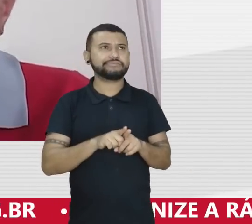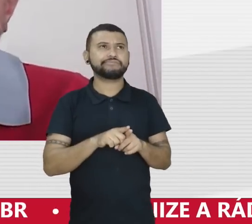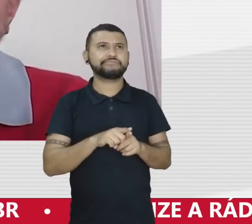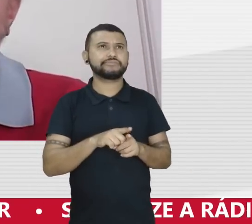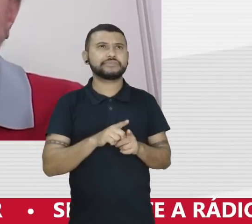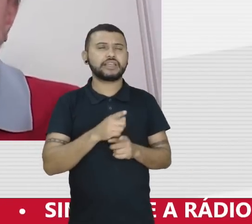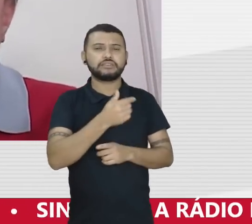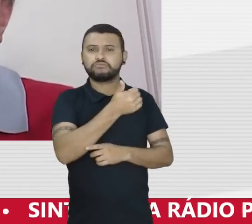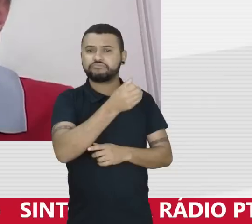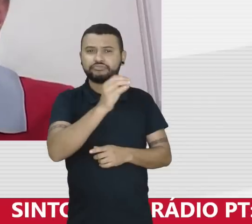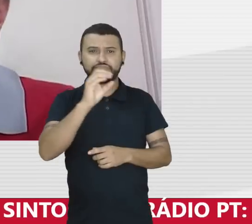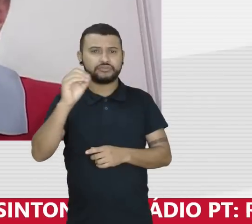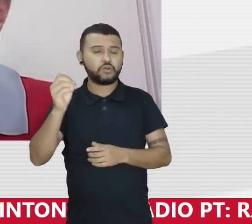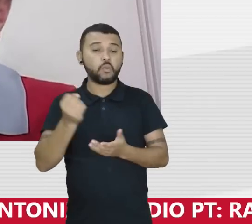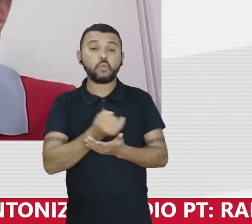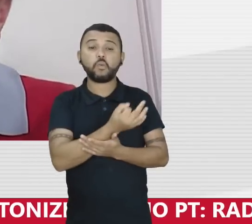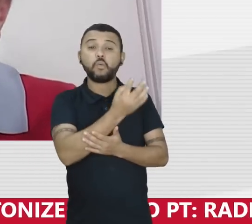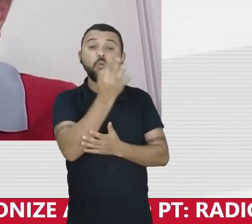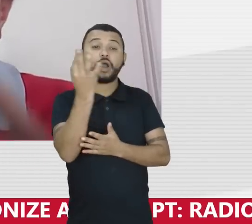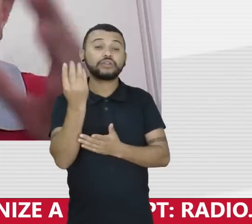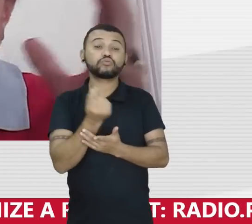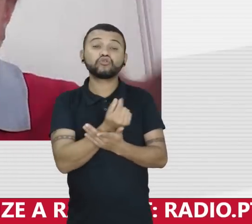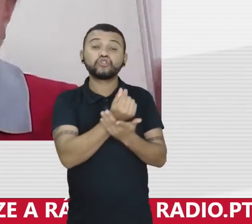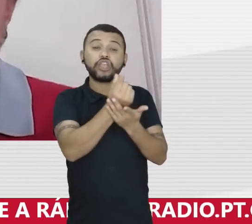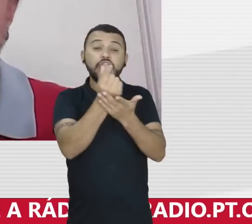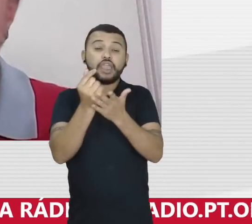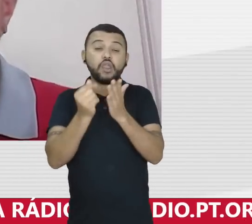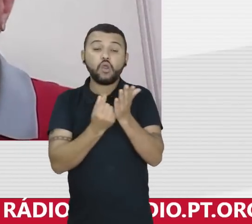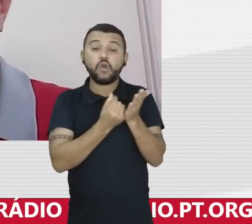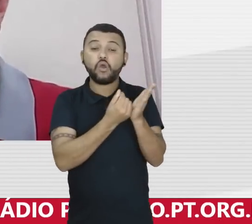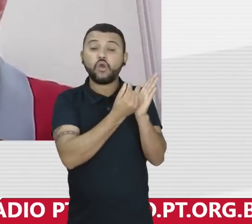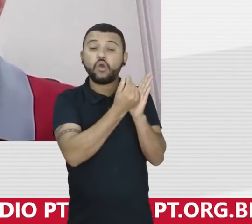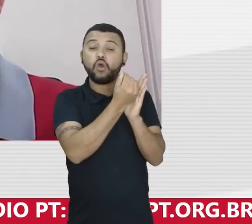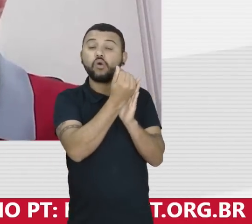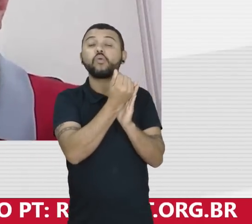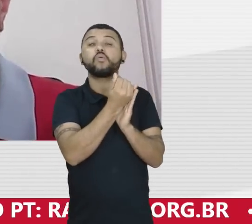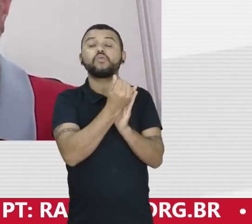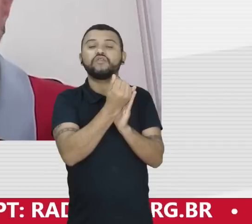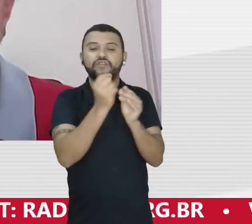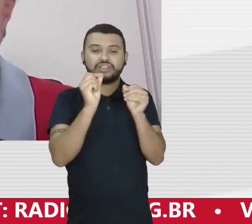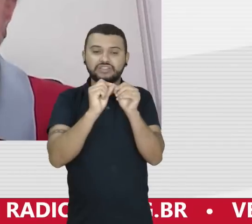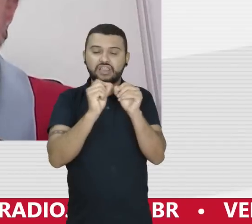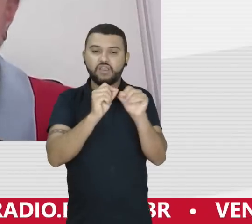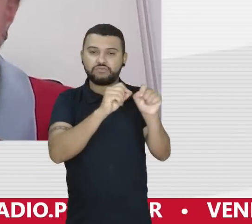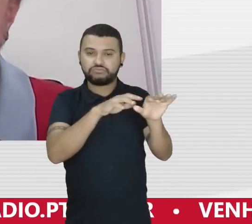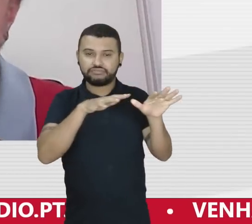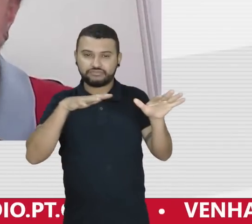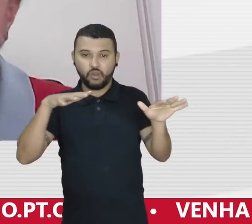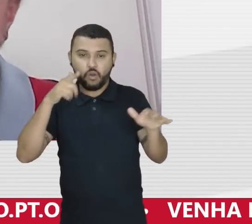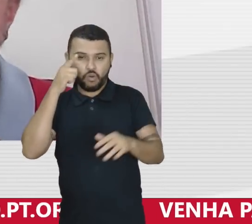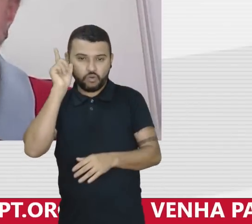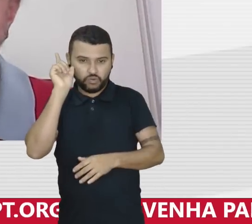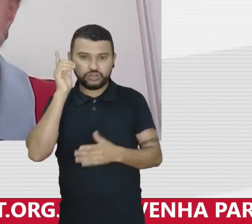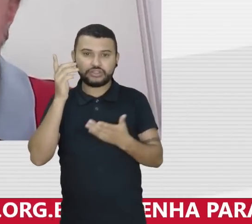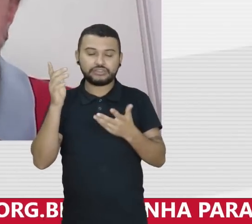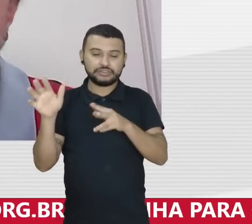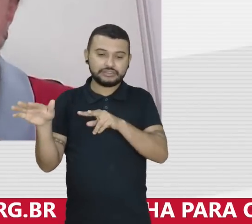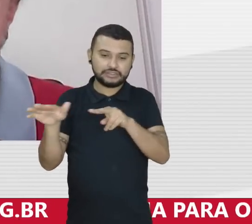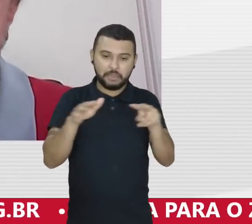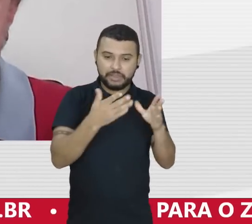centenas, sabemos qual foi o orçamento, né, dessa onda toda que foi desencadeada nas